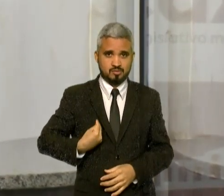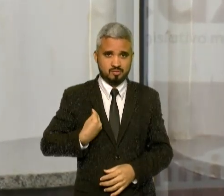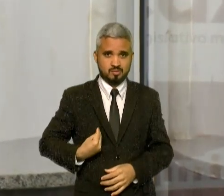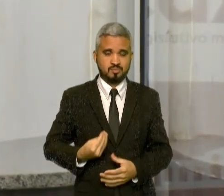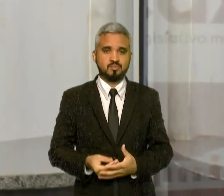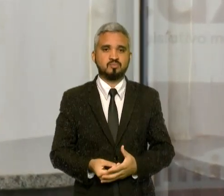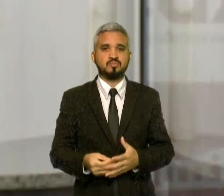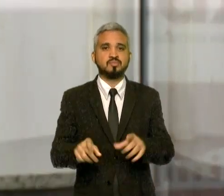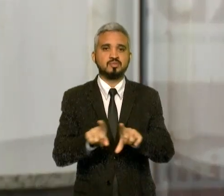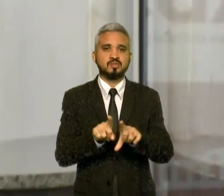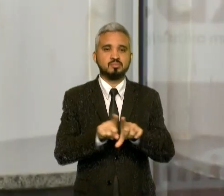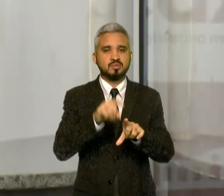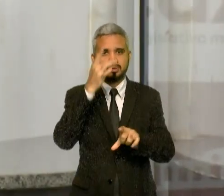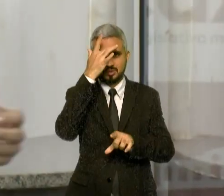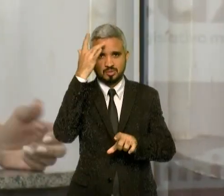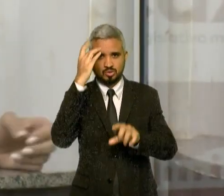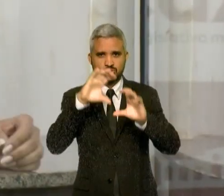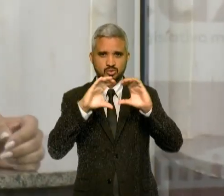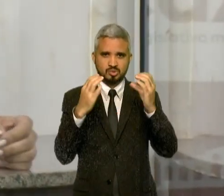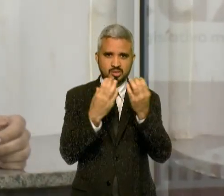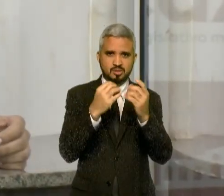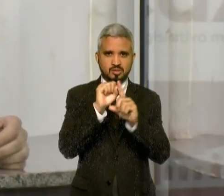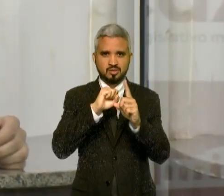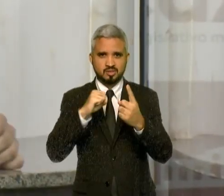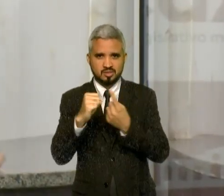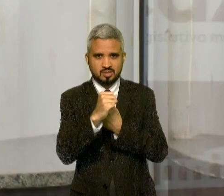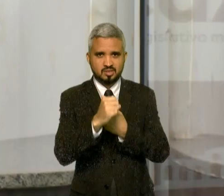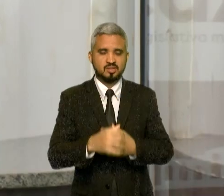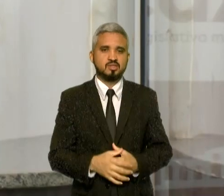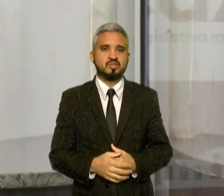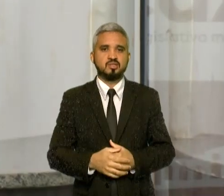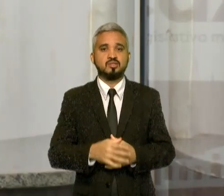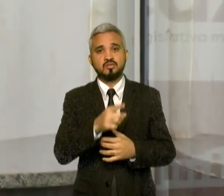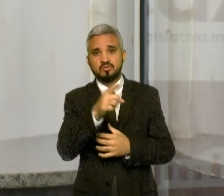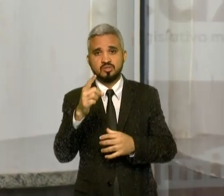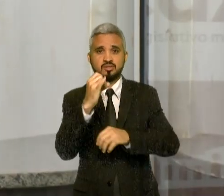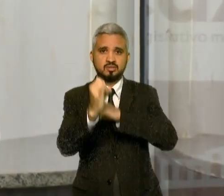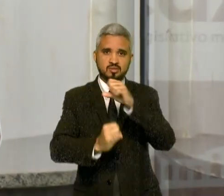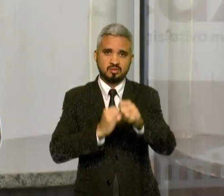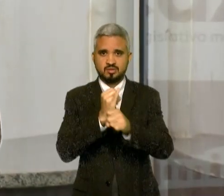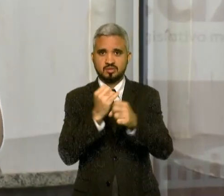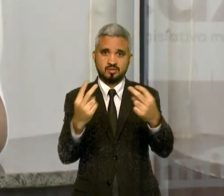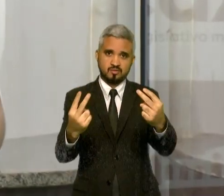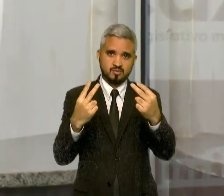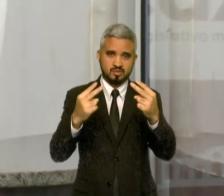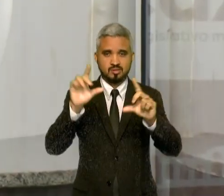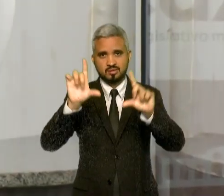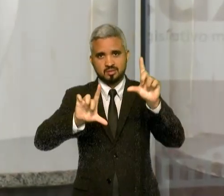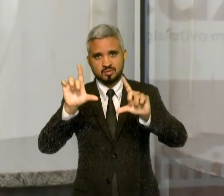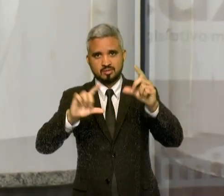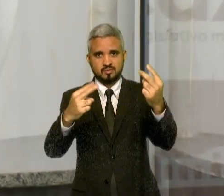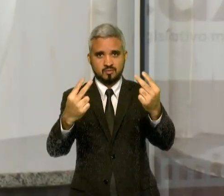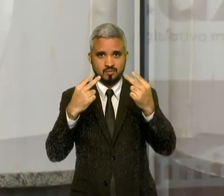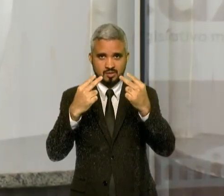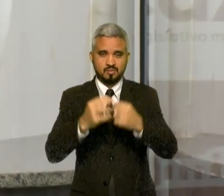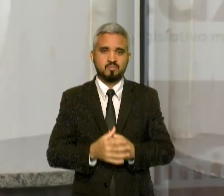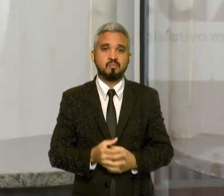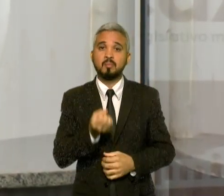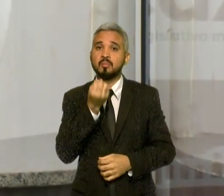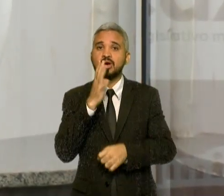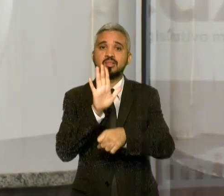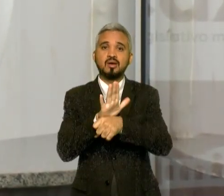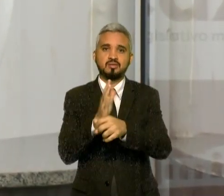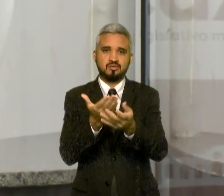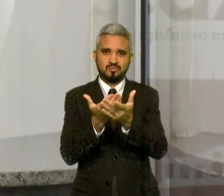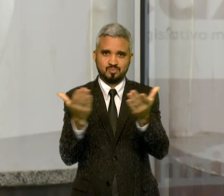civil organizada, internautas, telespectadores, imprensa, boa tarde a todos e a